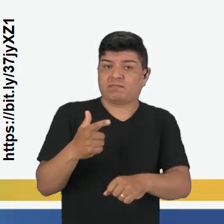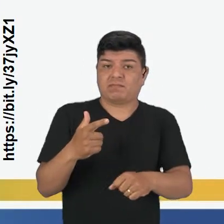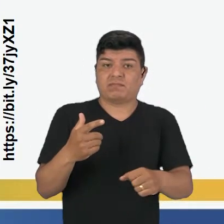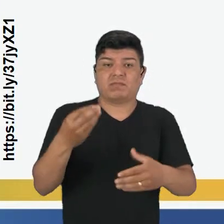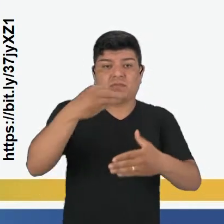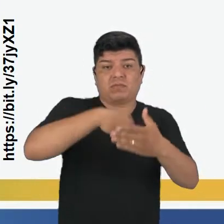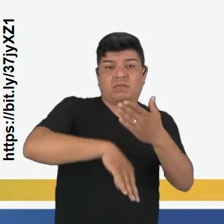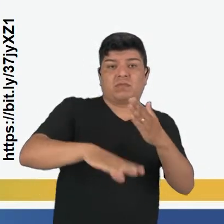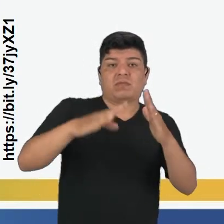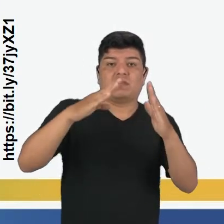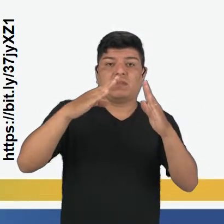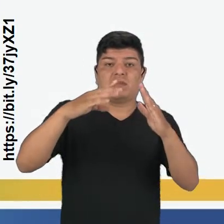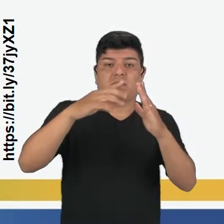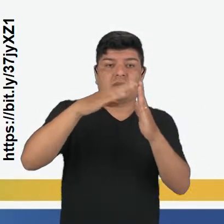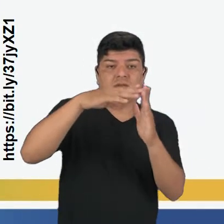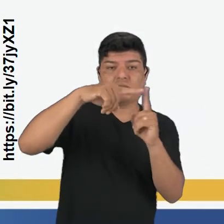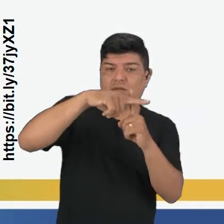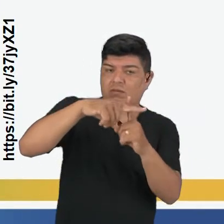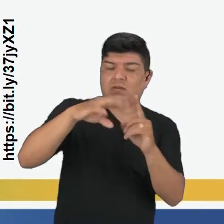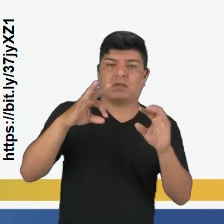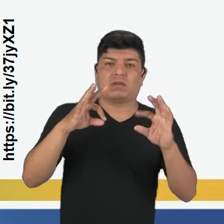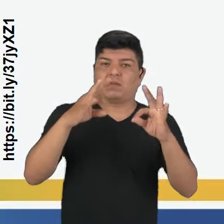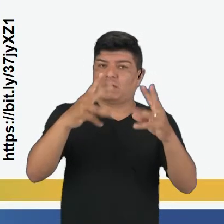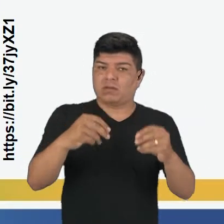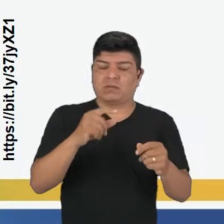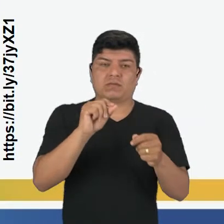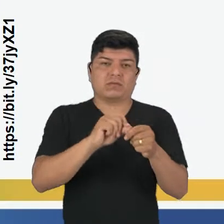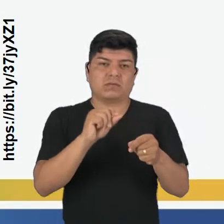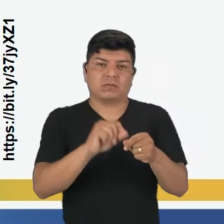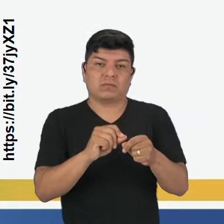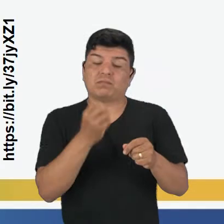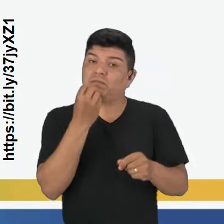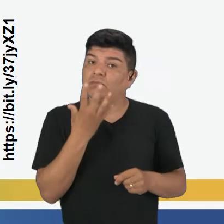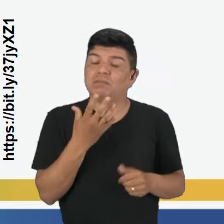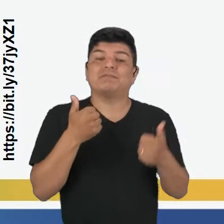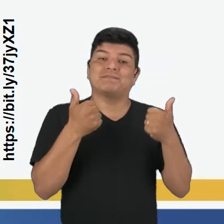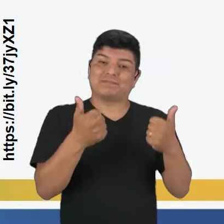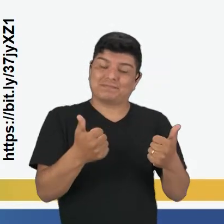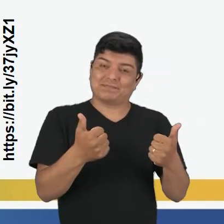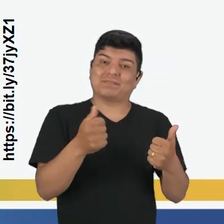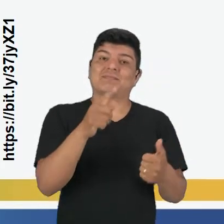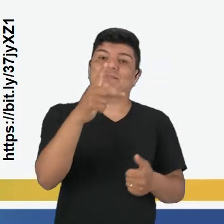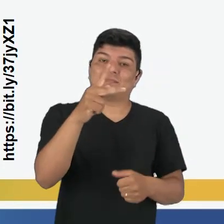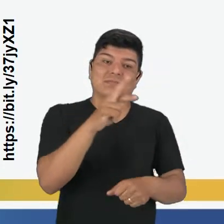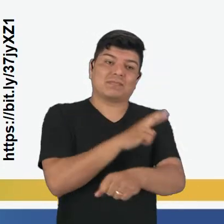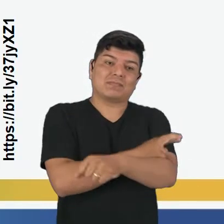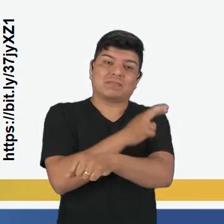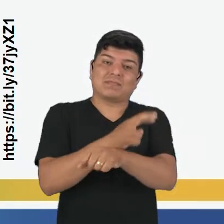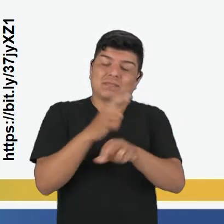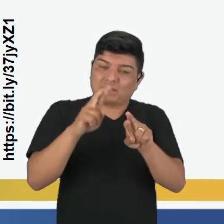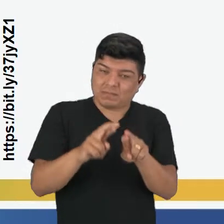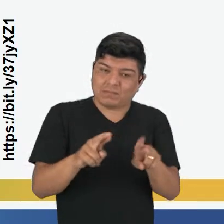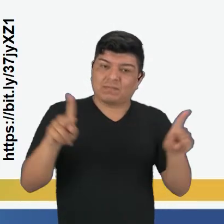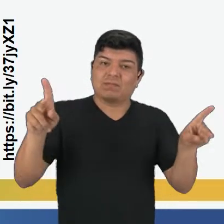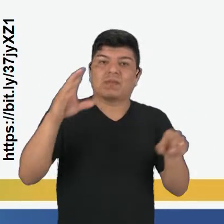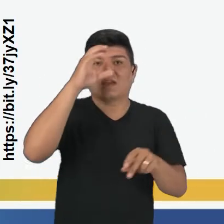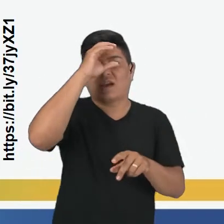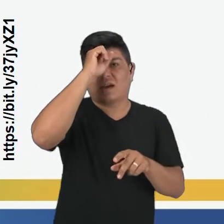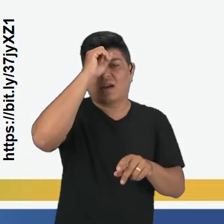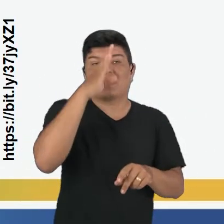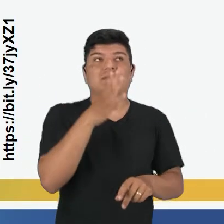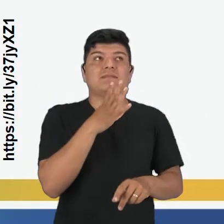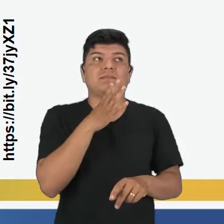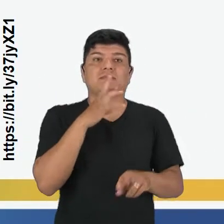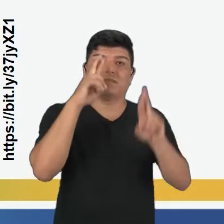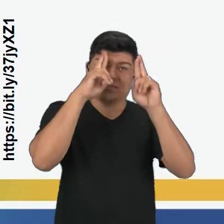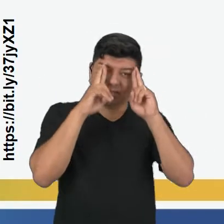todo dentro do salão aonde eu faço. Ótimo, você tem uma religião diferente. Aprenda a conhecer